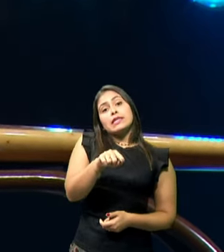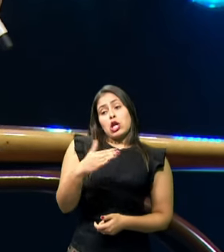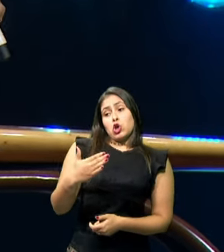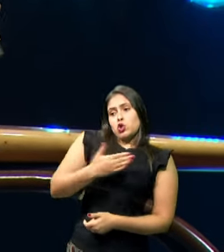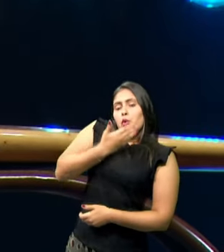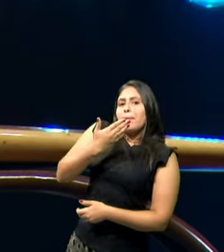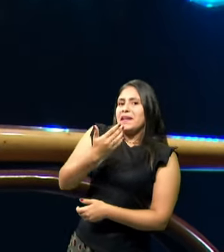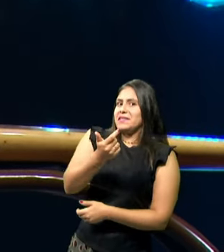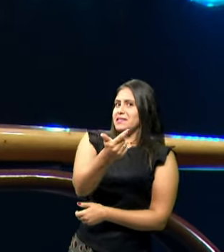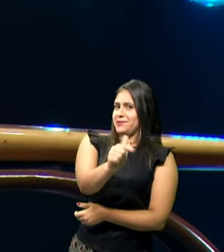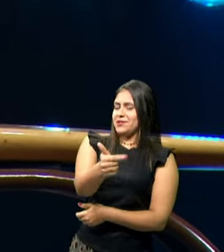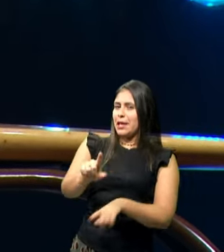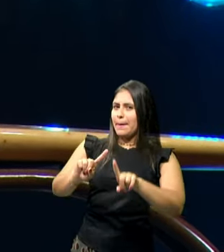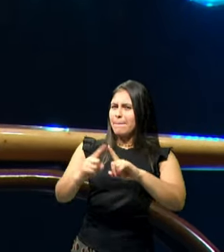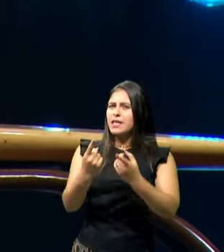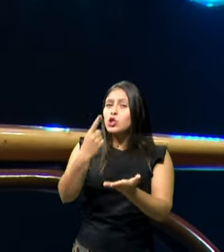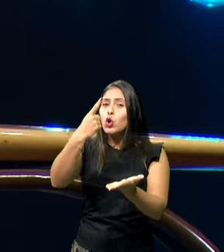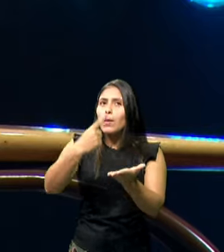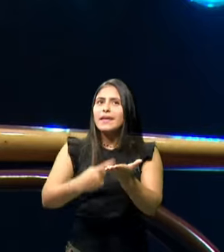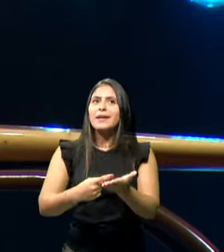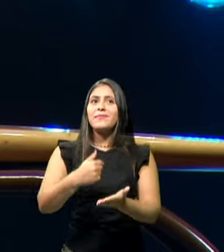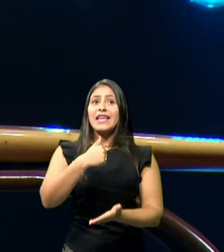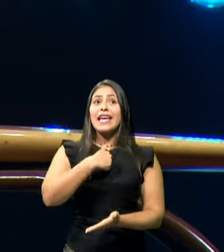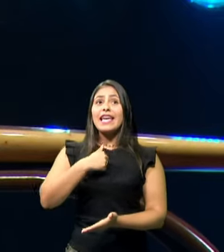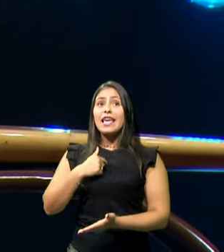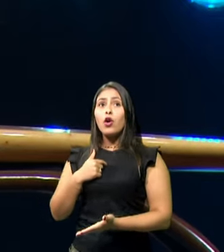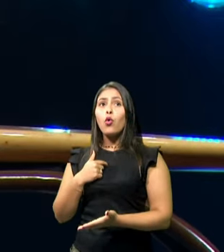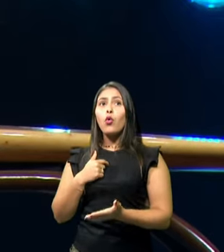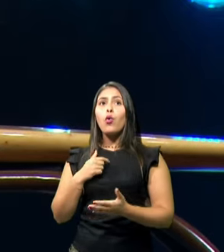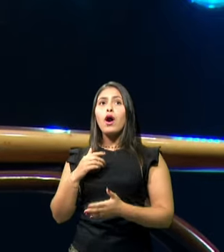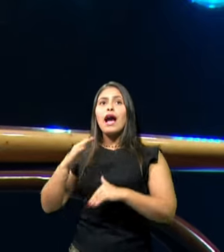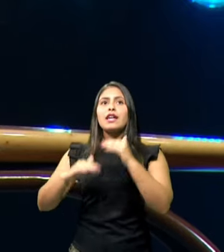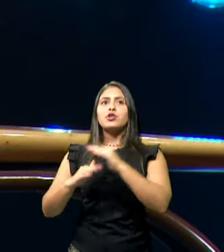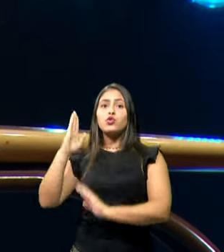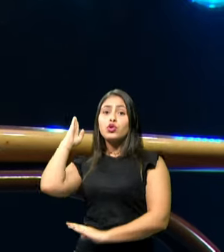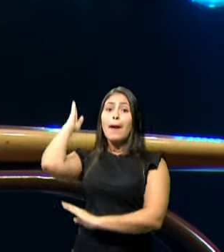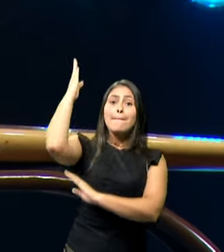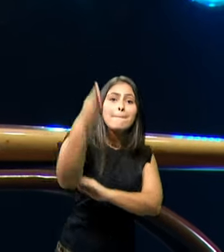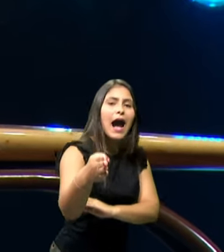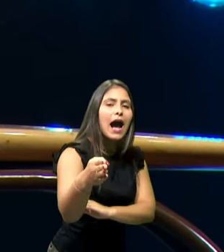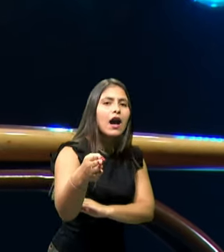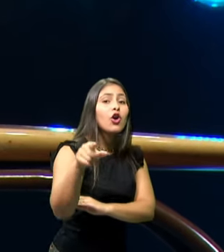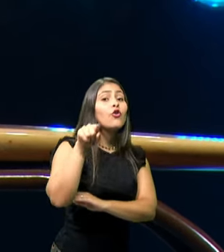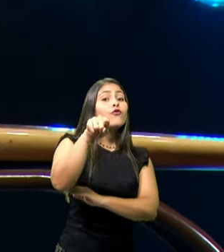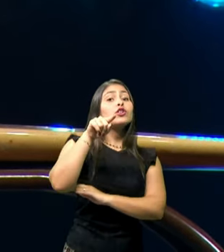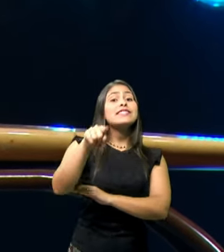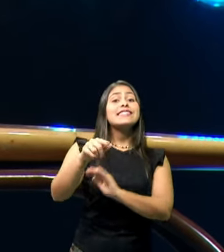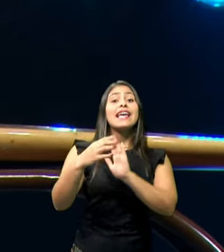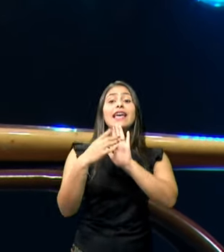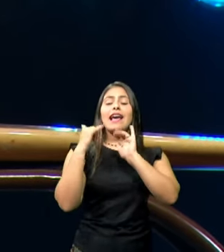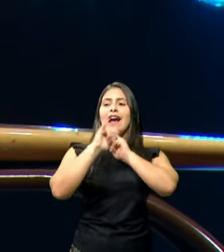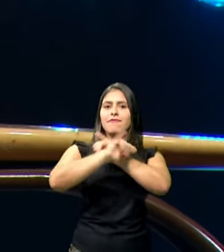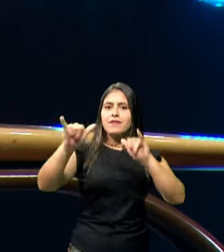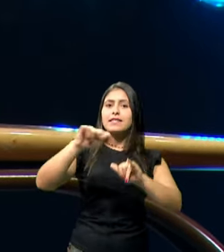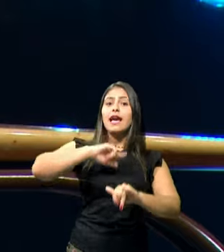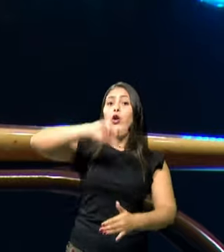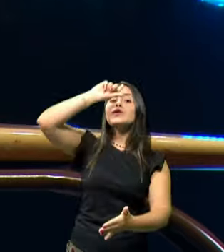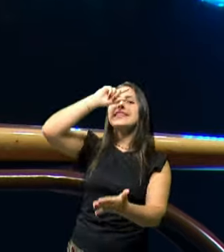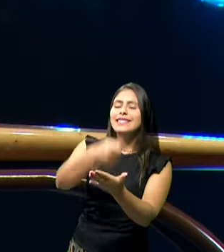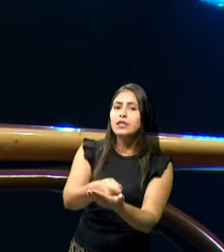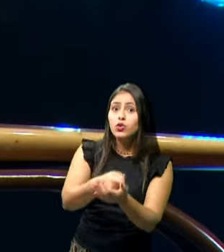numa surpresa, eu queria que quando eu fizesse esse movimento aqui, eu fizesse assim, ó, eu queria que você dissesse, eu decido.